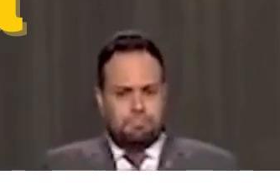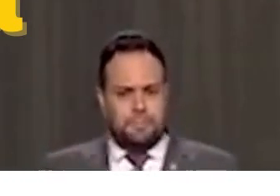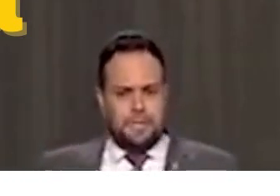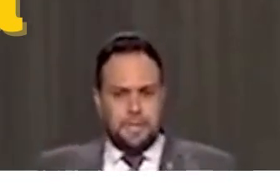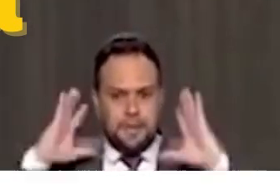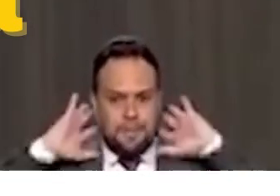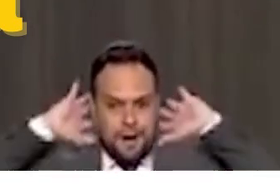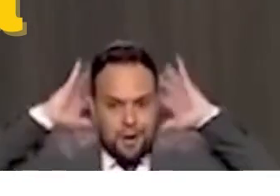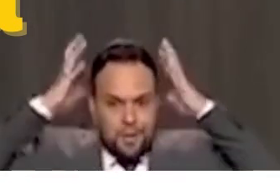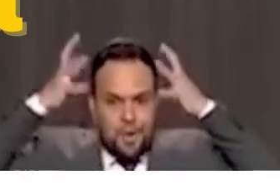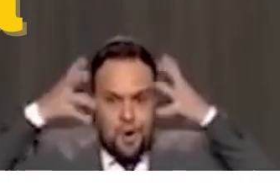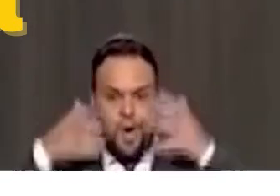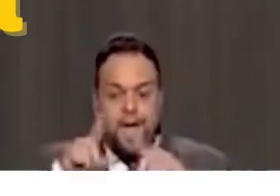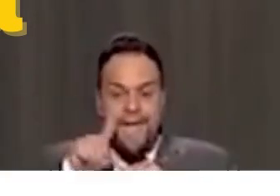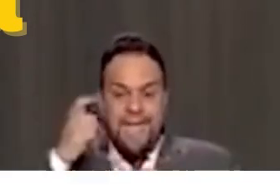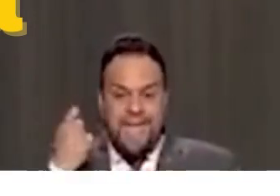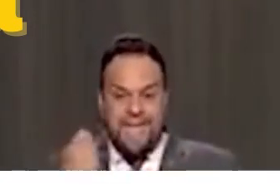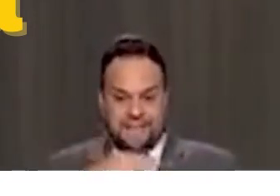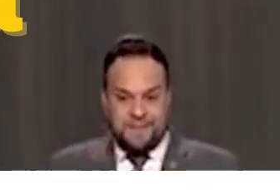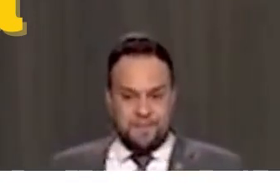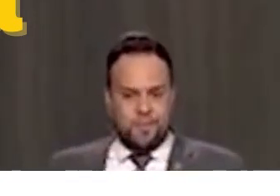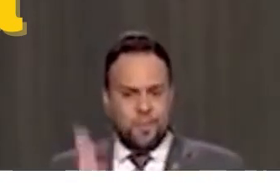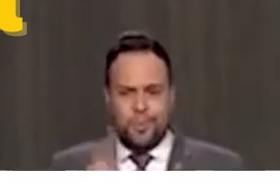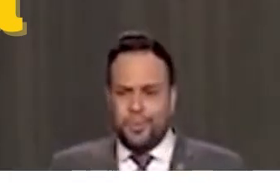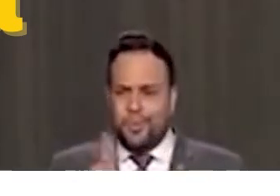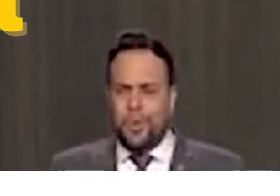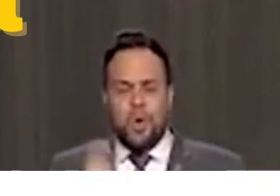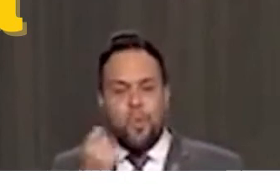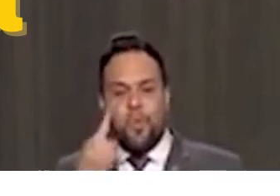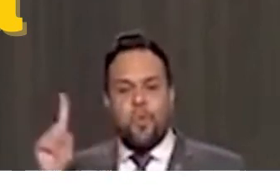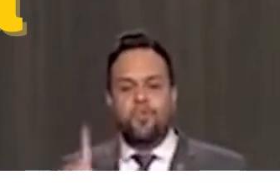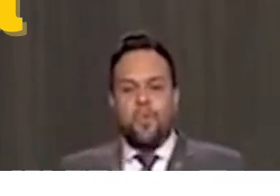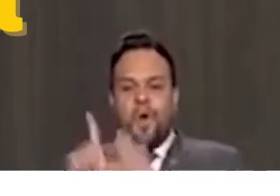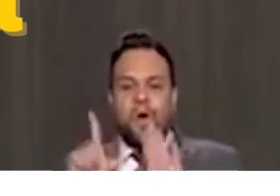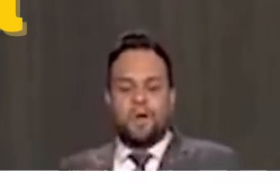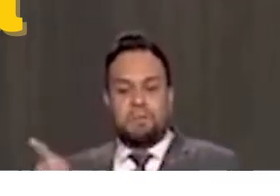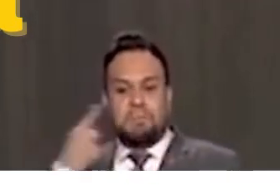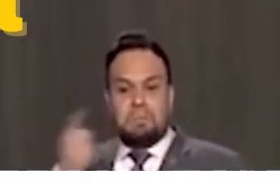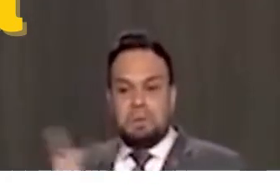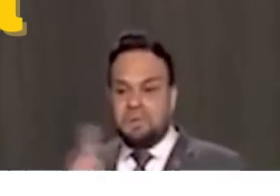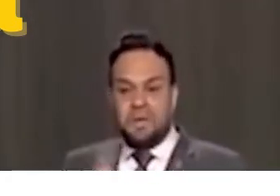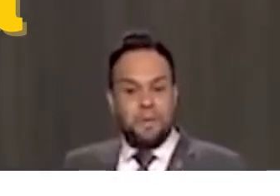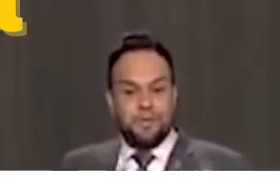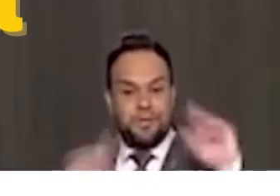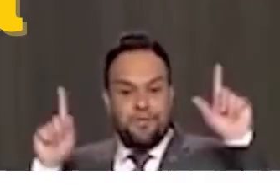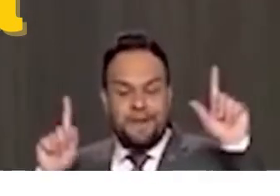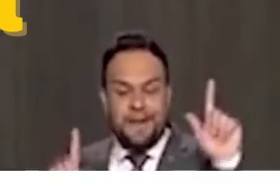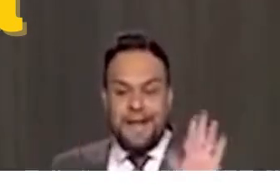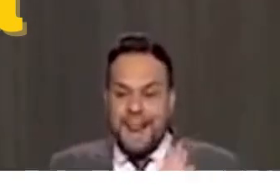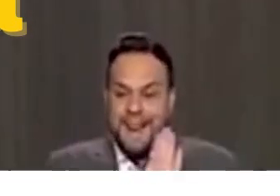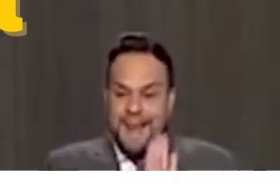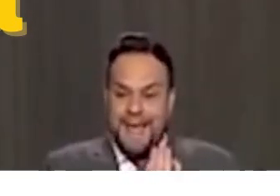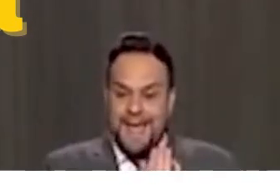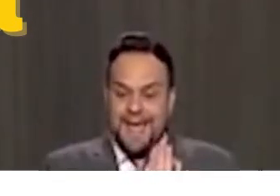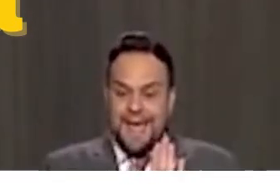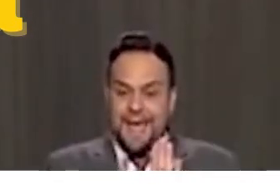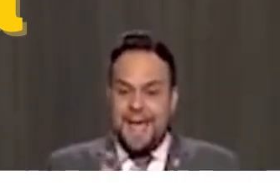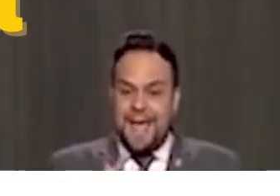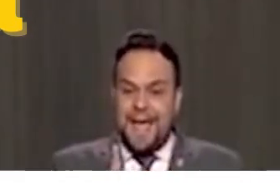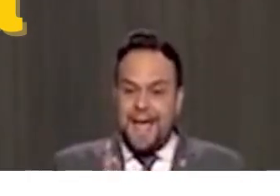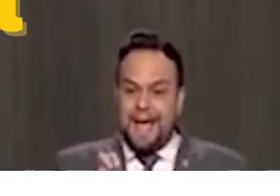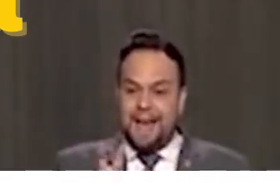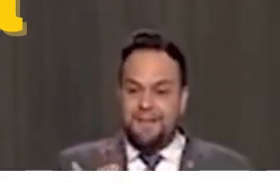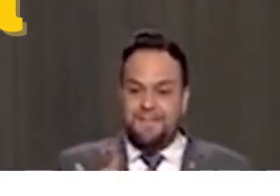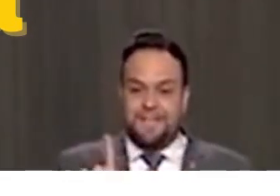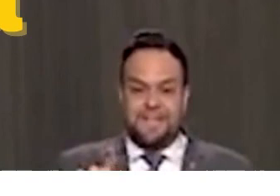um ministro como esse no passado no nosso Brasil. Haja visto que o último que o antecedeu não sabia a diferença de lei da gravidade para a gravidez, e estava